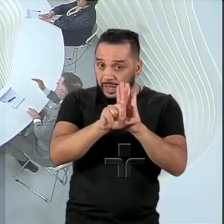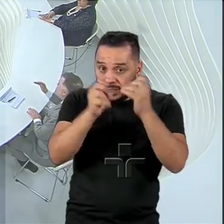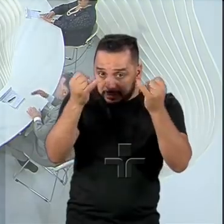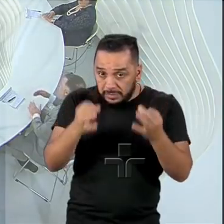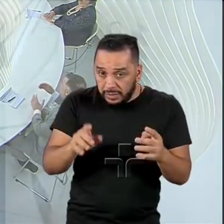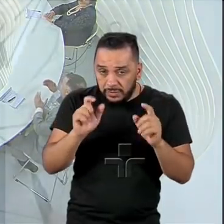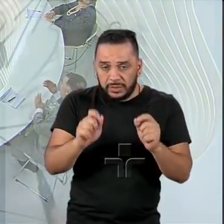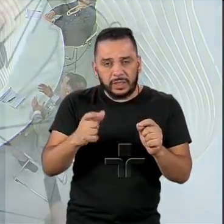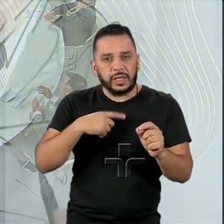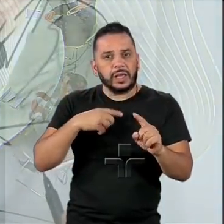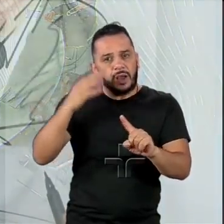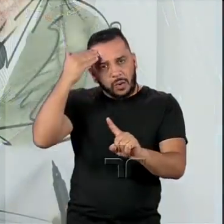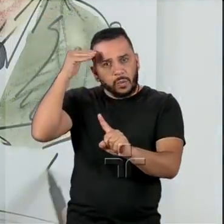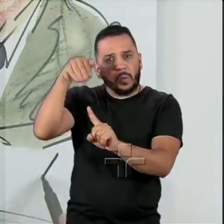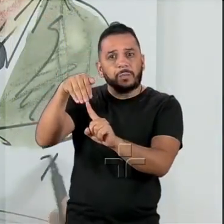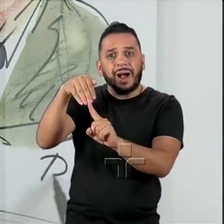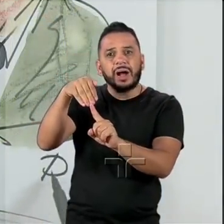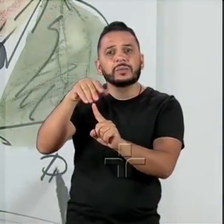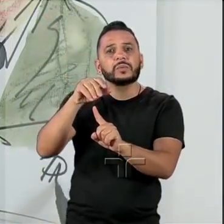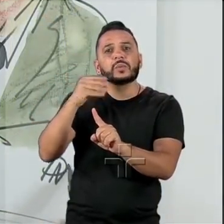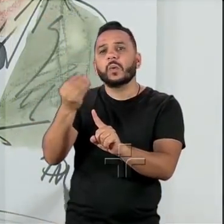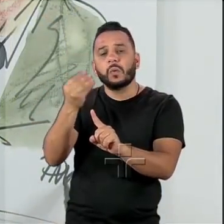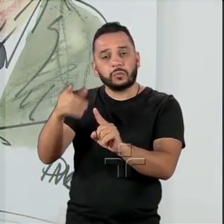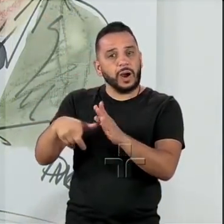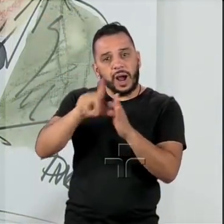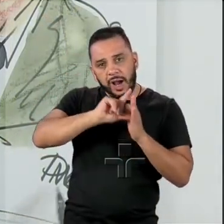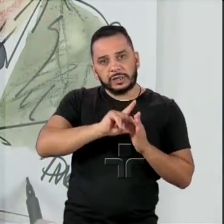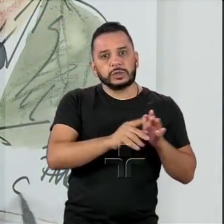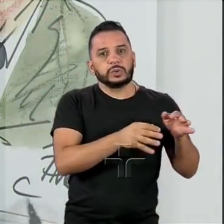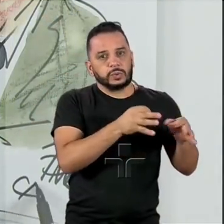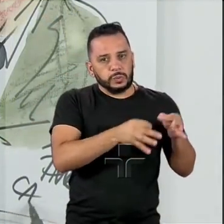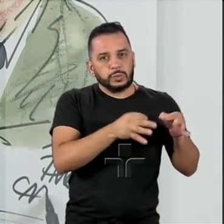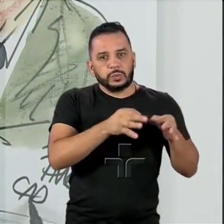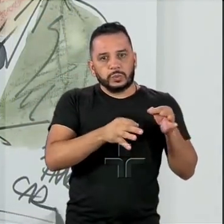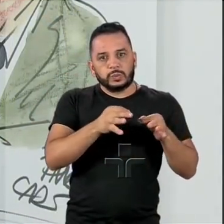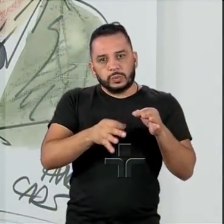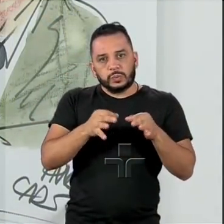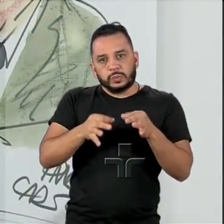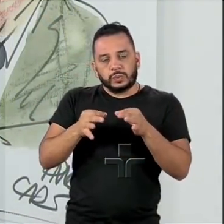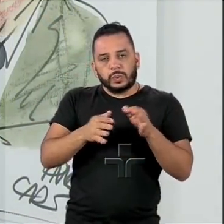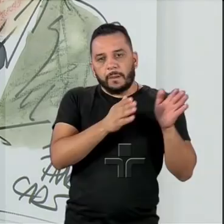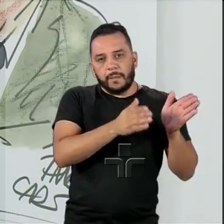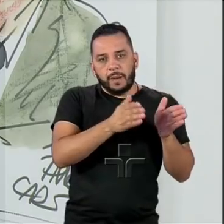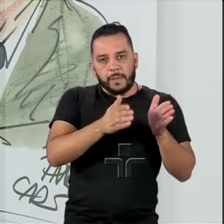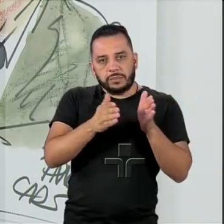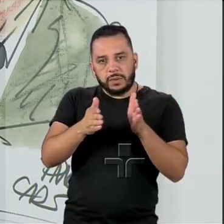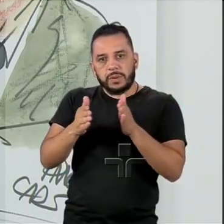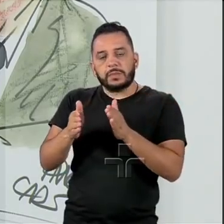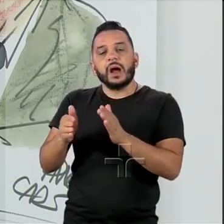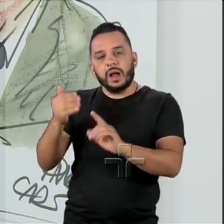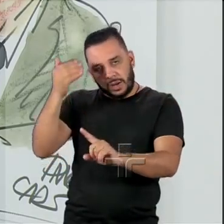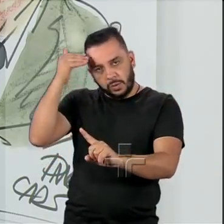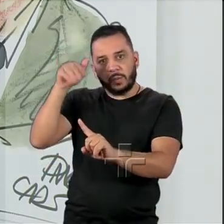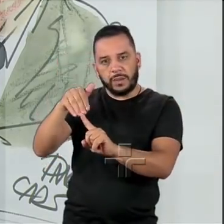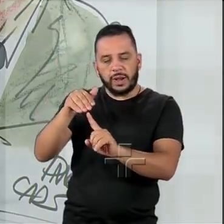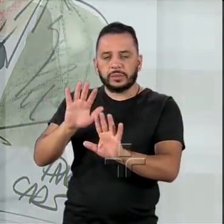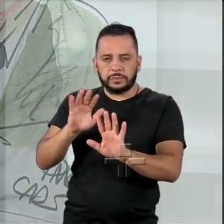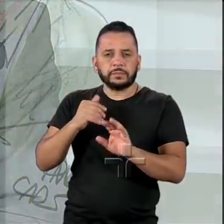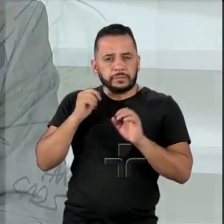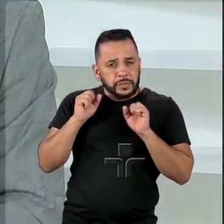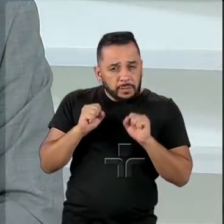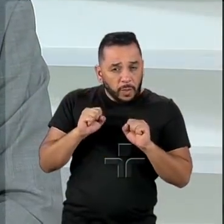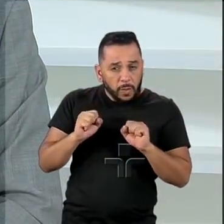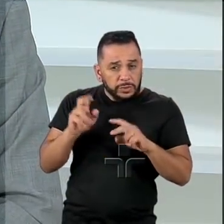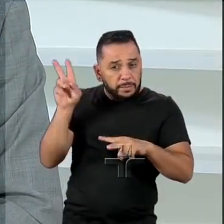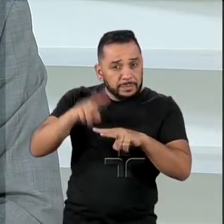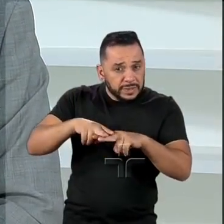condenação depois do réu ser efetivamente considerado culpado. A possibilidade de prisão antecipada existe,